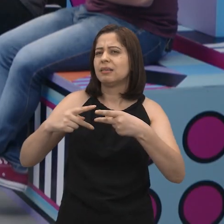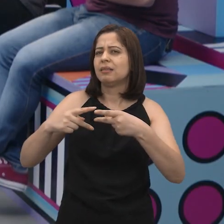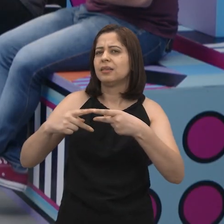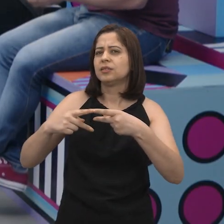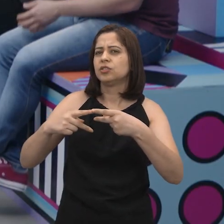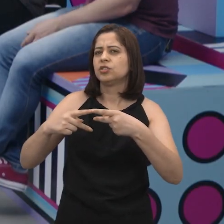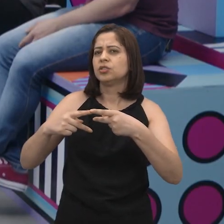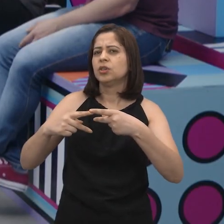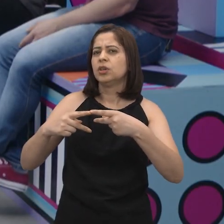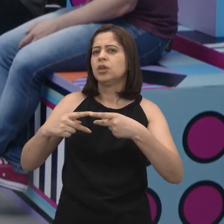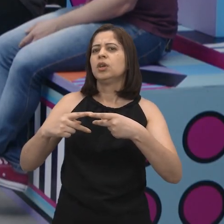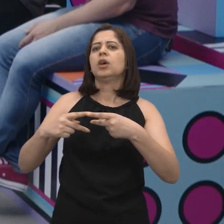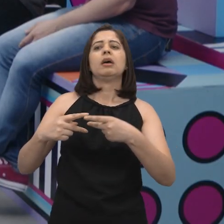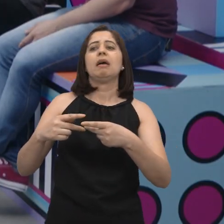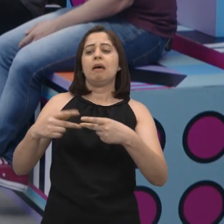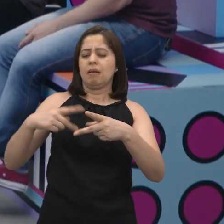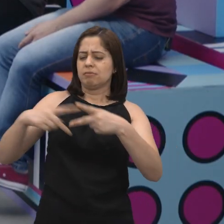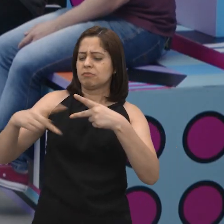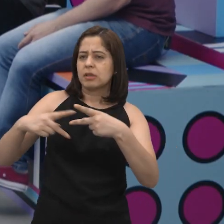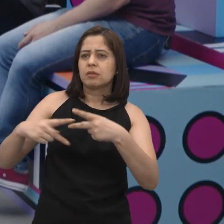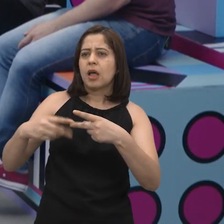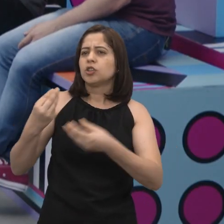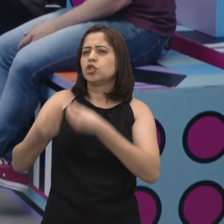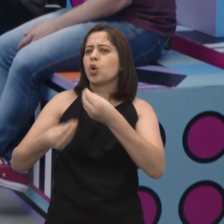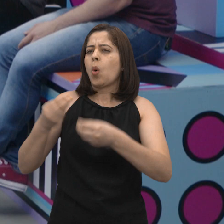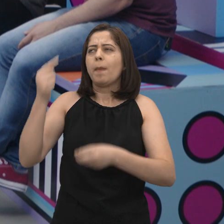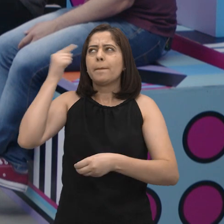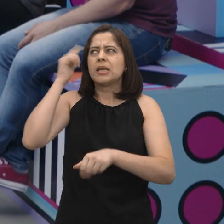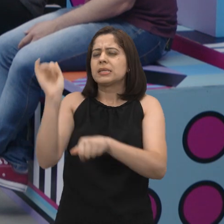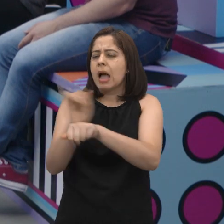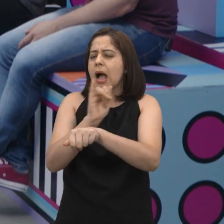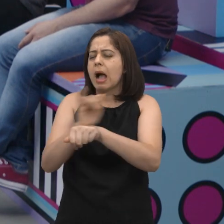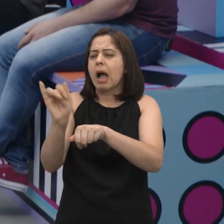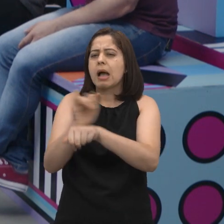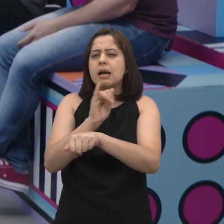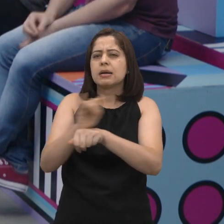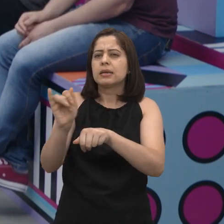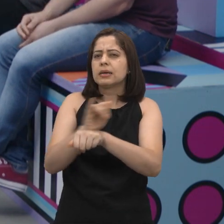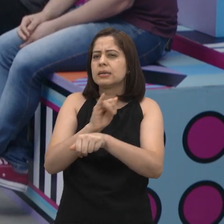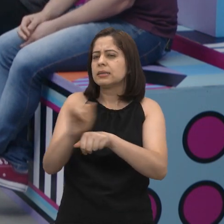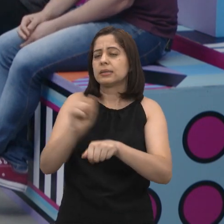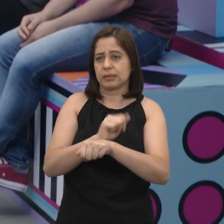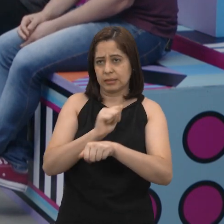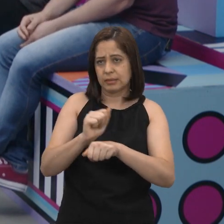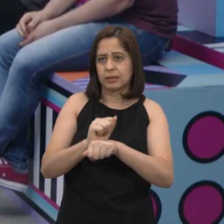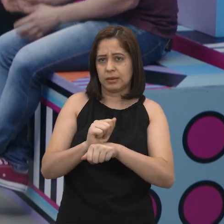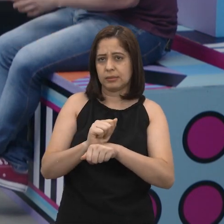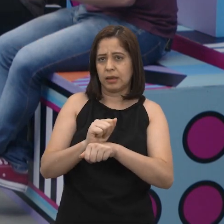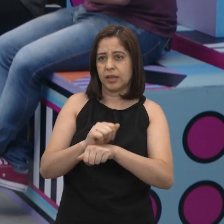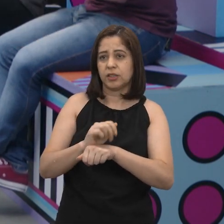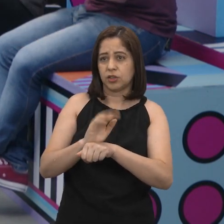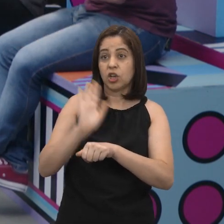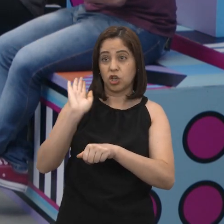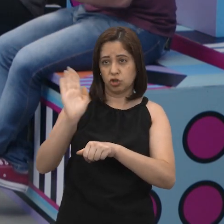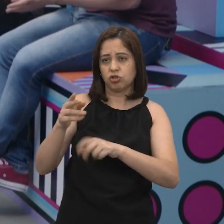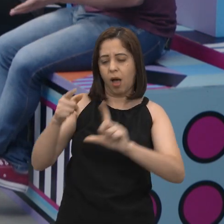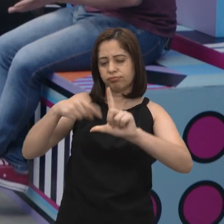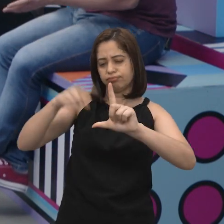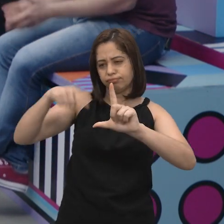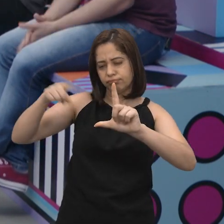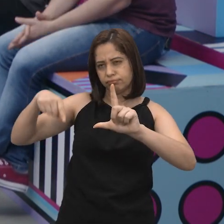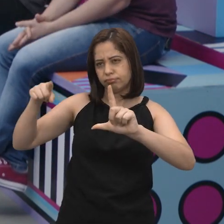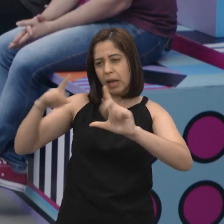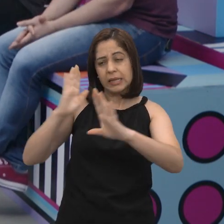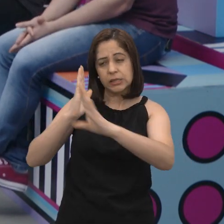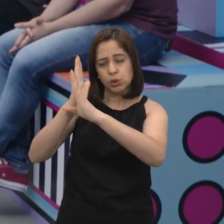consegue pensar na prática de uma cidade como São José dos Campos, com base nos dados levantados por uma estatística, dados estatísticos do IBGE,